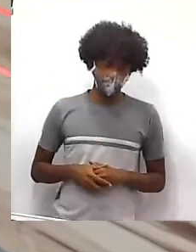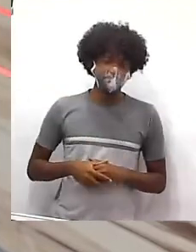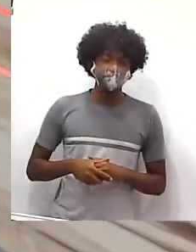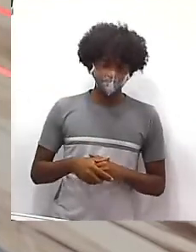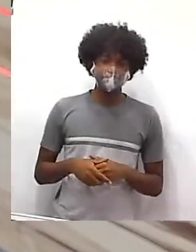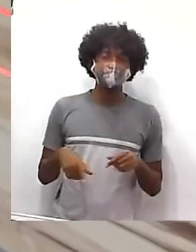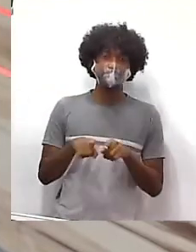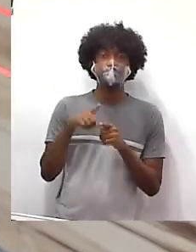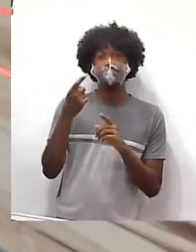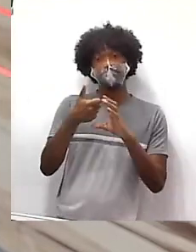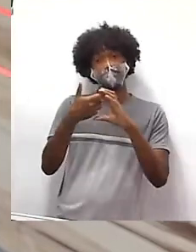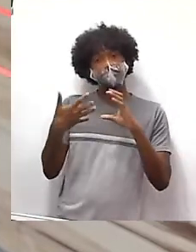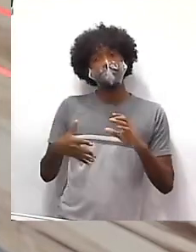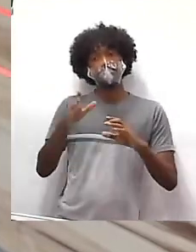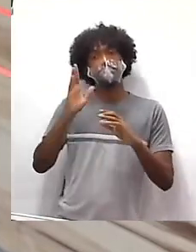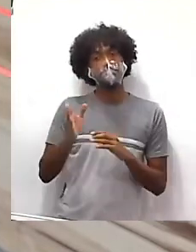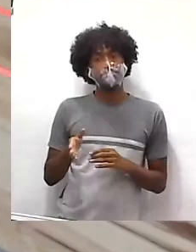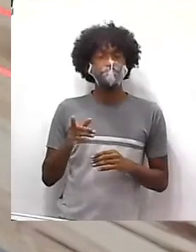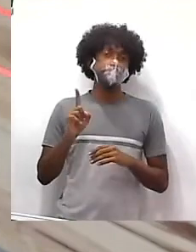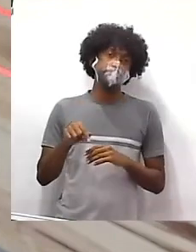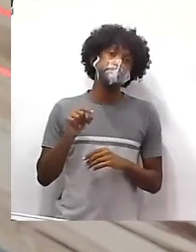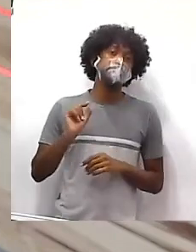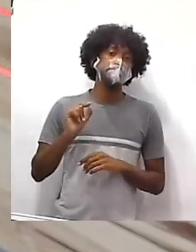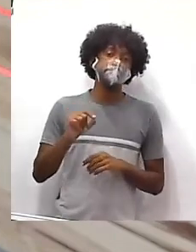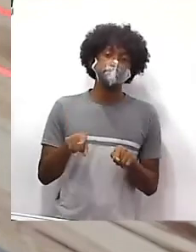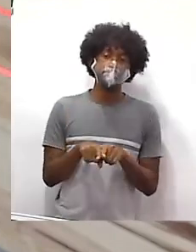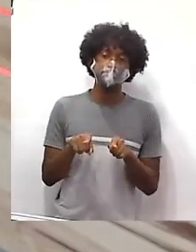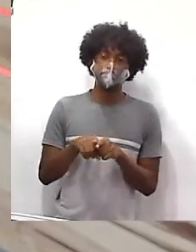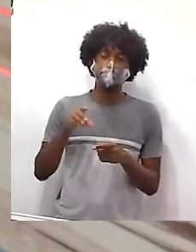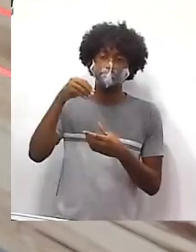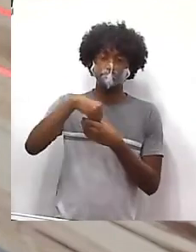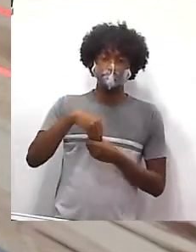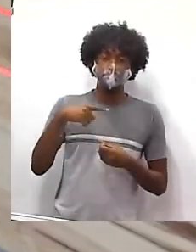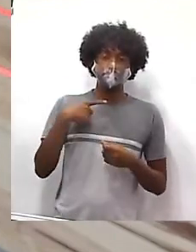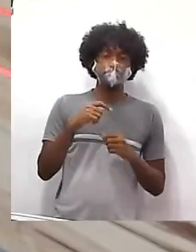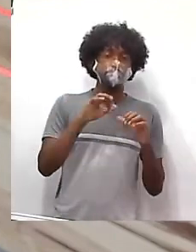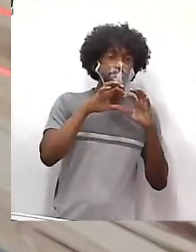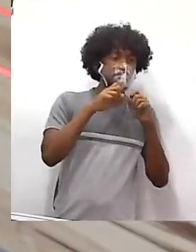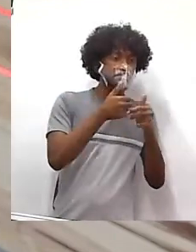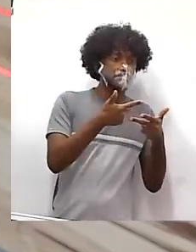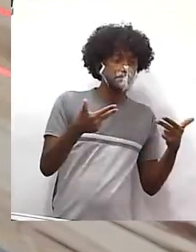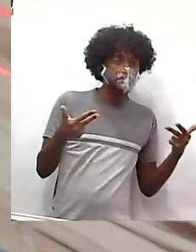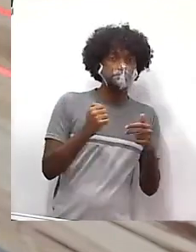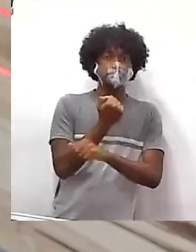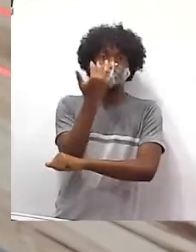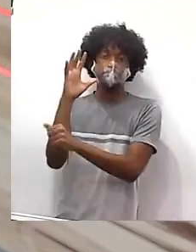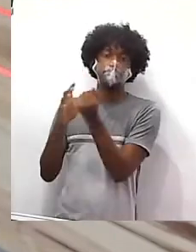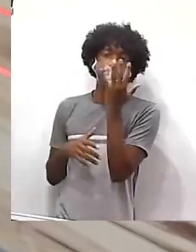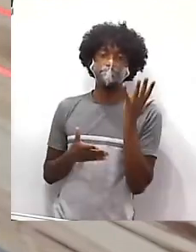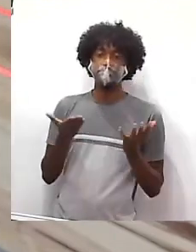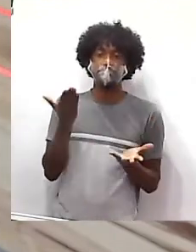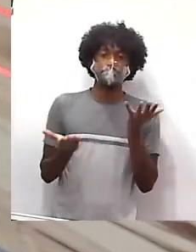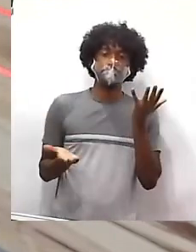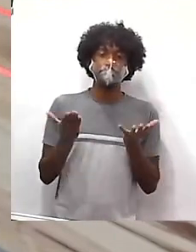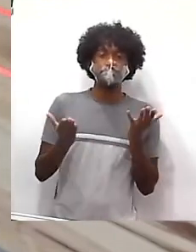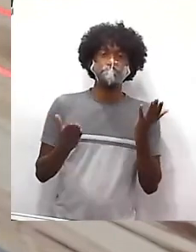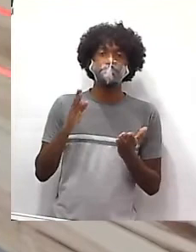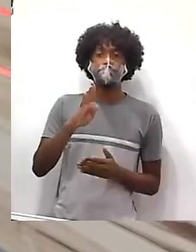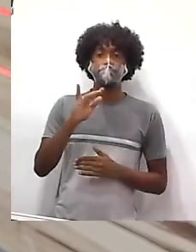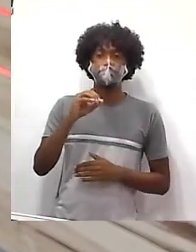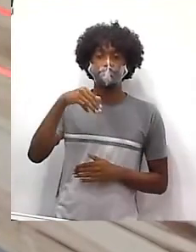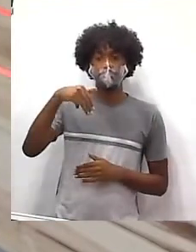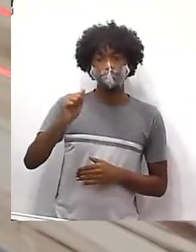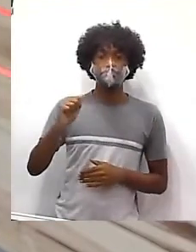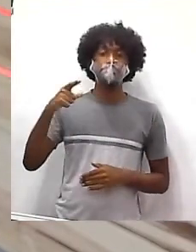suas características também são o nicho dele. Então, quando existe uma fauna e uma flora equilibrada, esse bioma ela